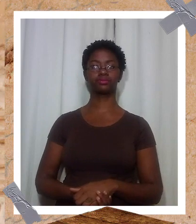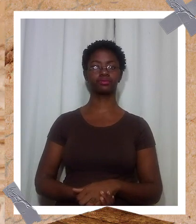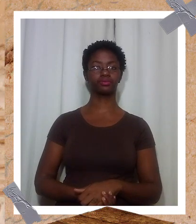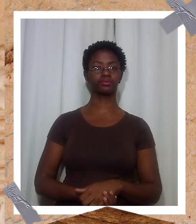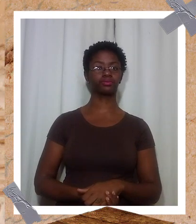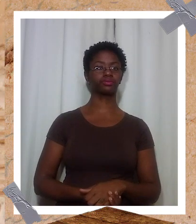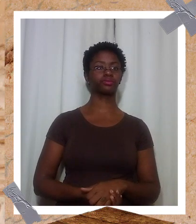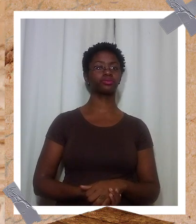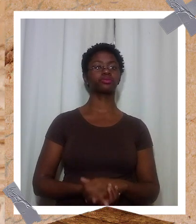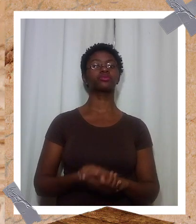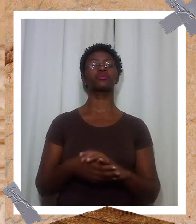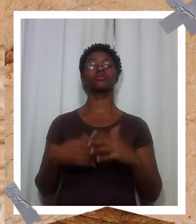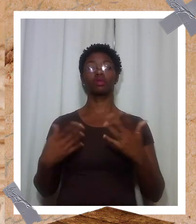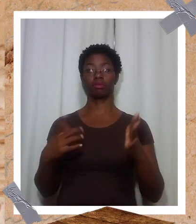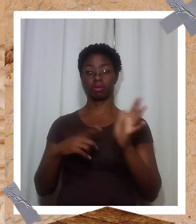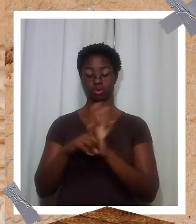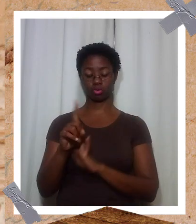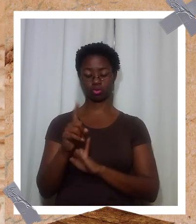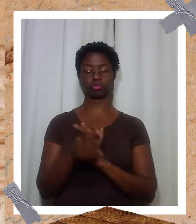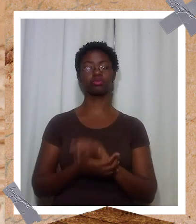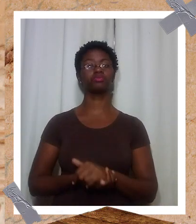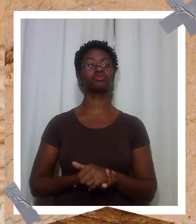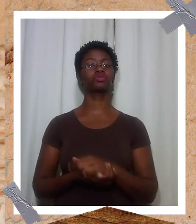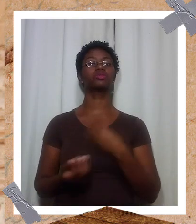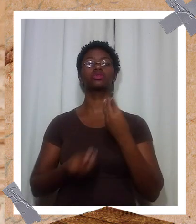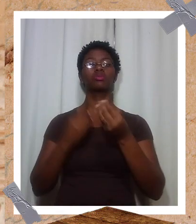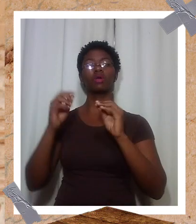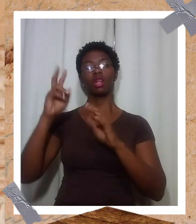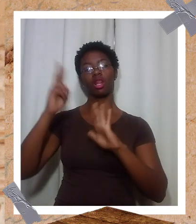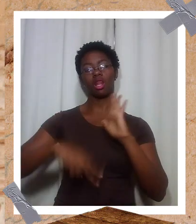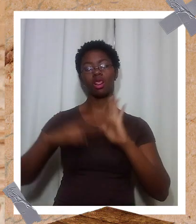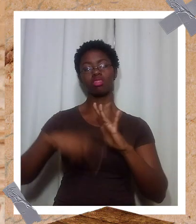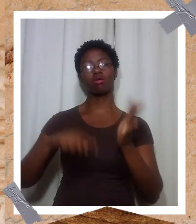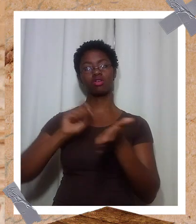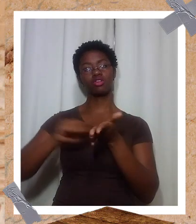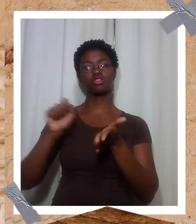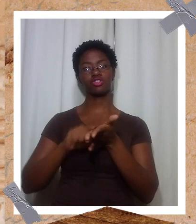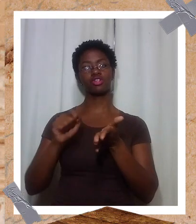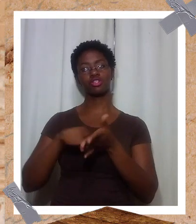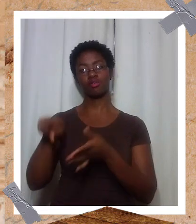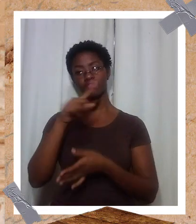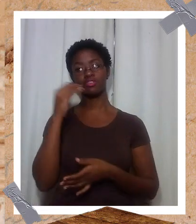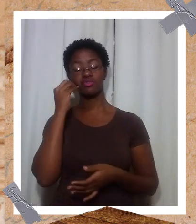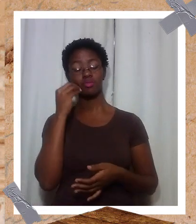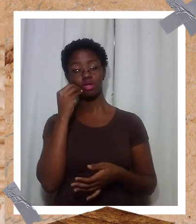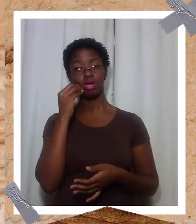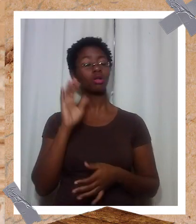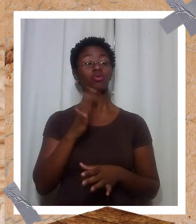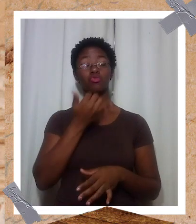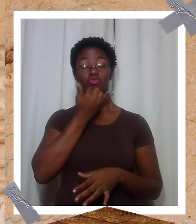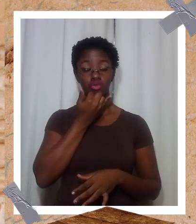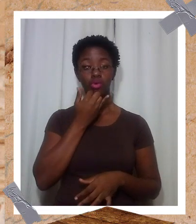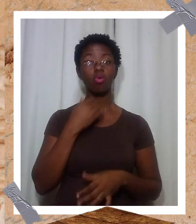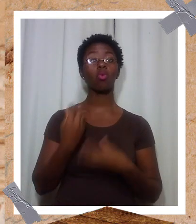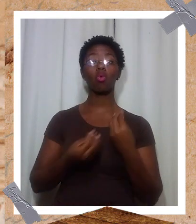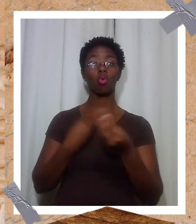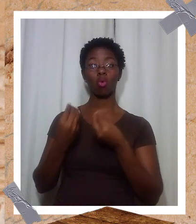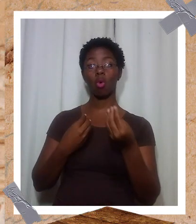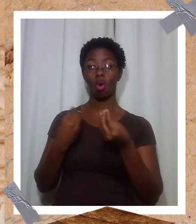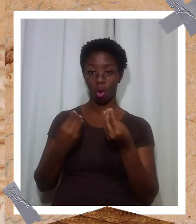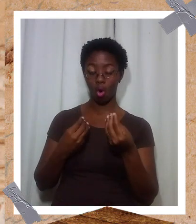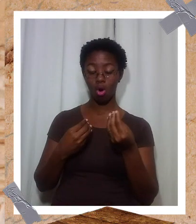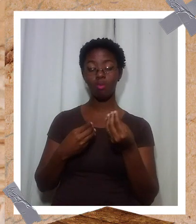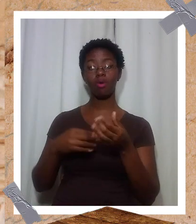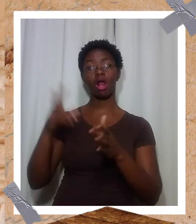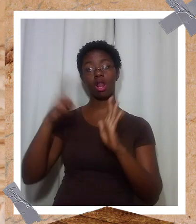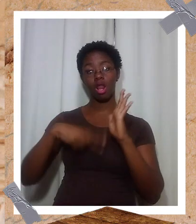Selma Negra, como a leitura e a escrita de vocês foi vivenciada? Desculpa. Como a leitura e a escrita foram vivenciadas